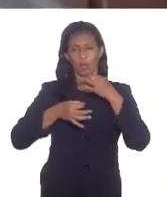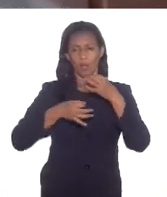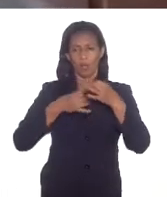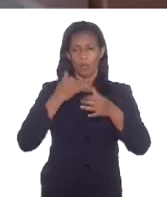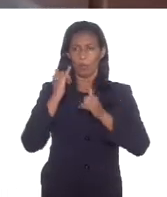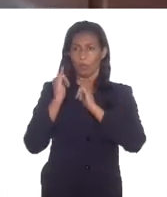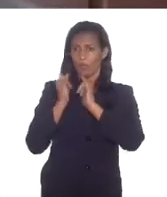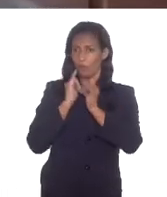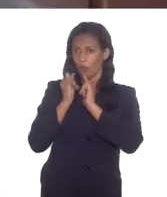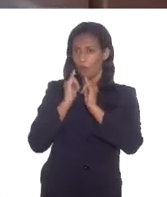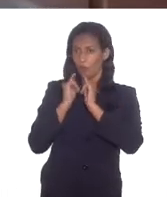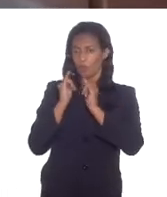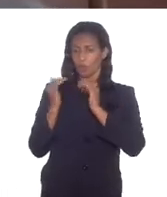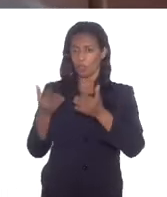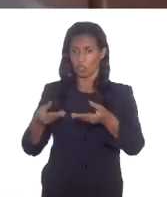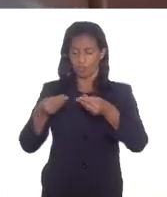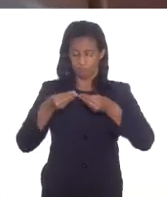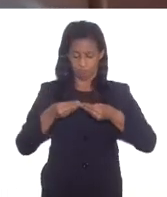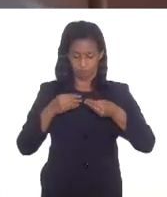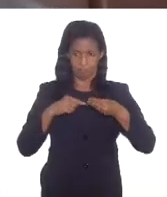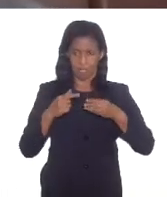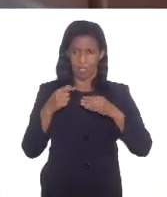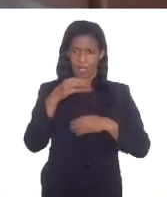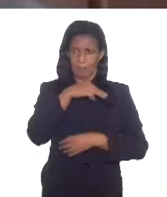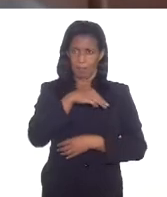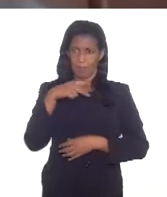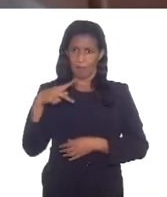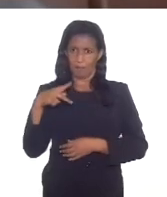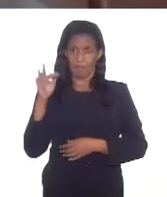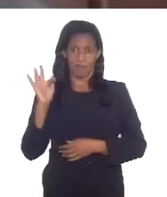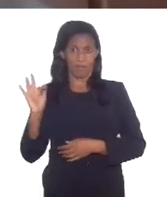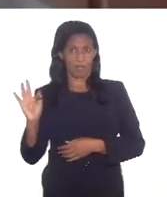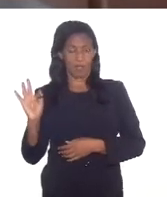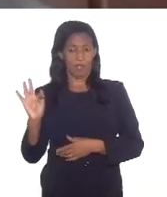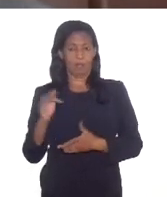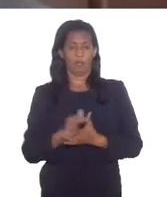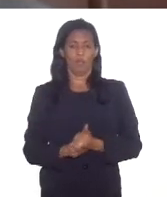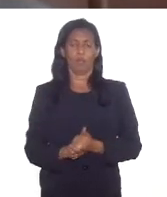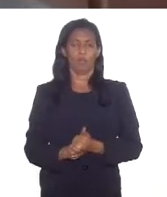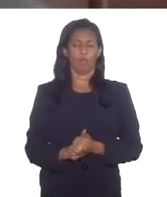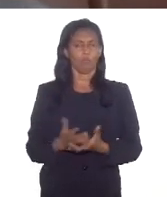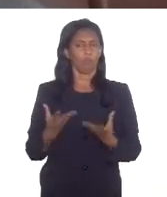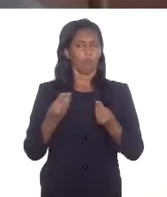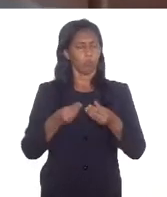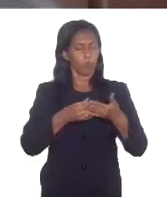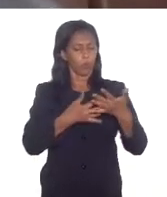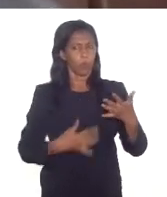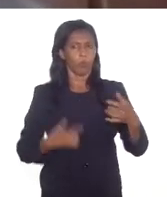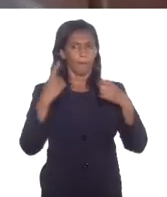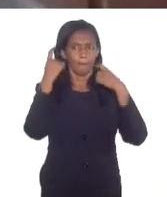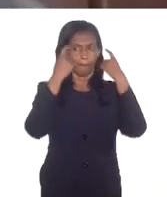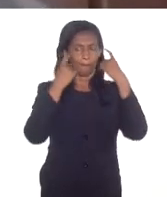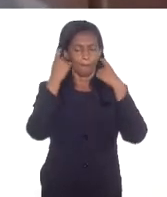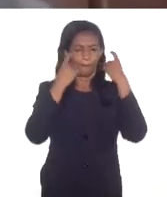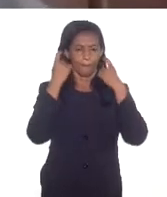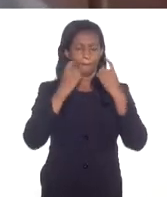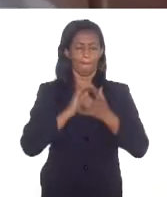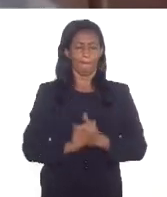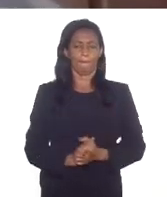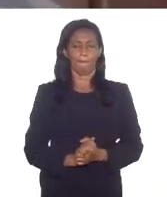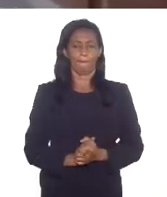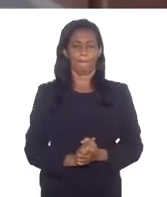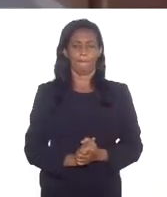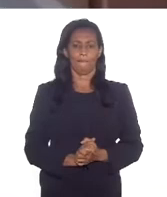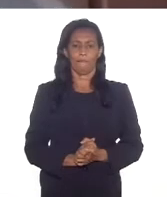chegaram até o seu gabinete via Ministério Público Federal, com muitas preocupações a